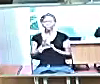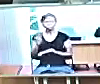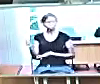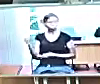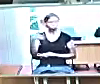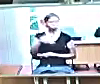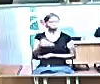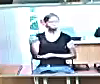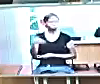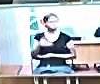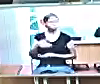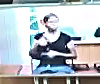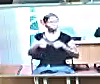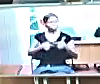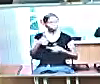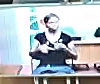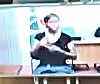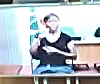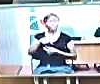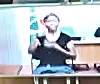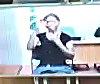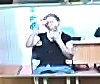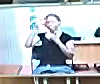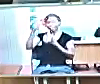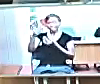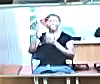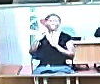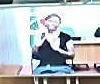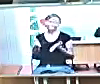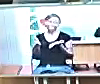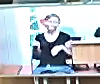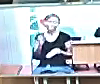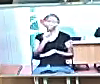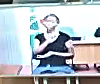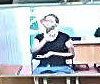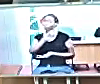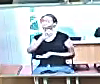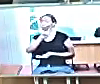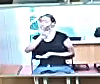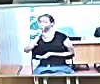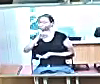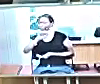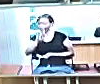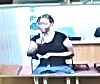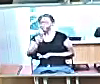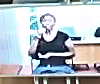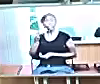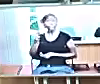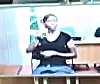processo conduzido este processo aqui eu já agradeço desde já nessa animar e que vai estar aí nos próximos dias discutindo